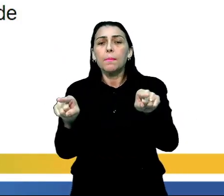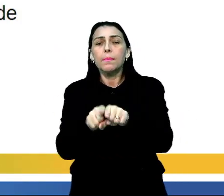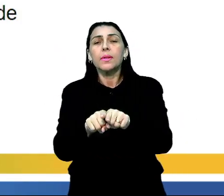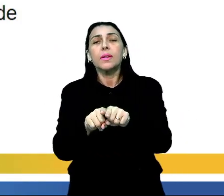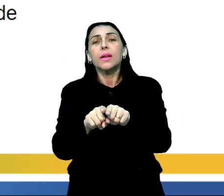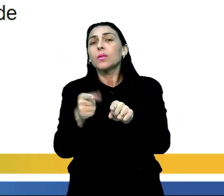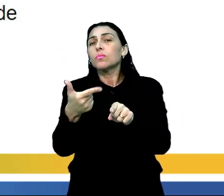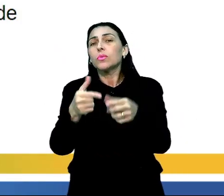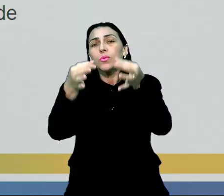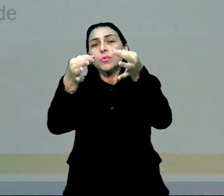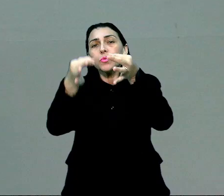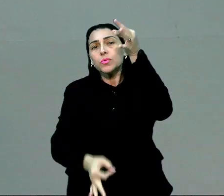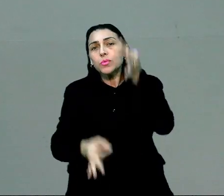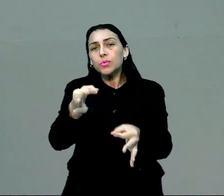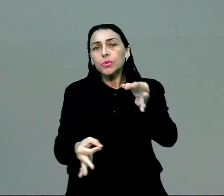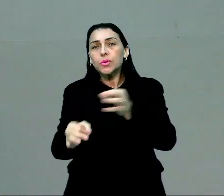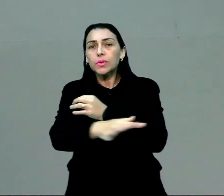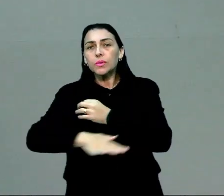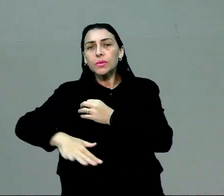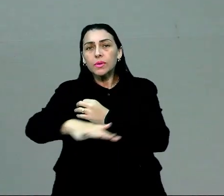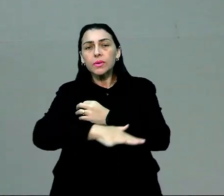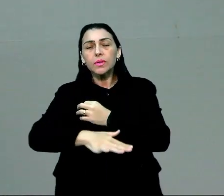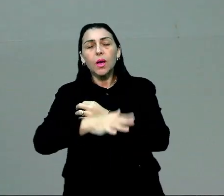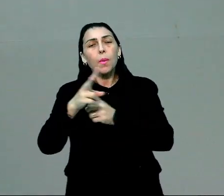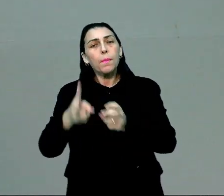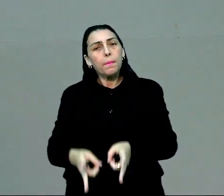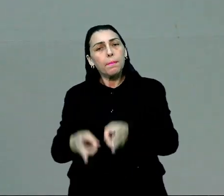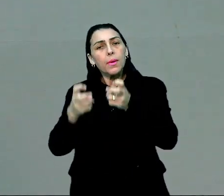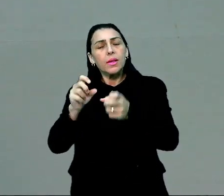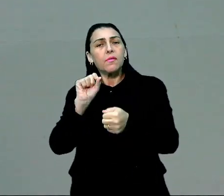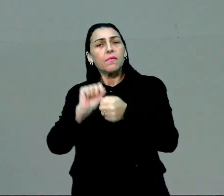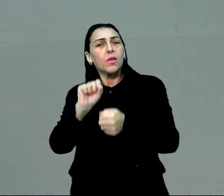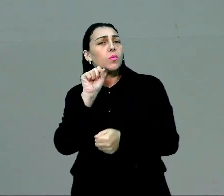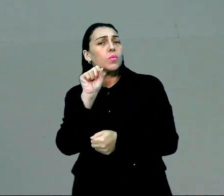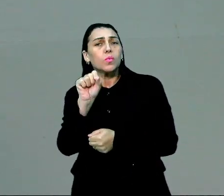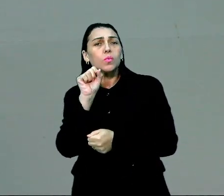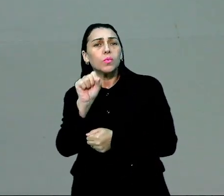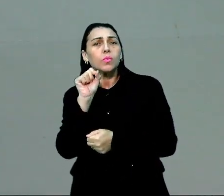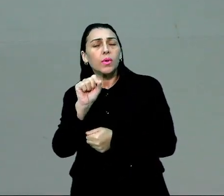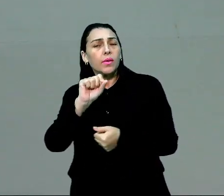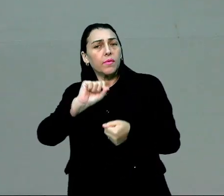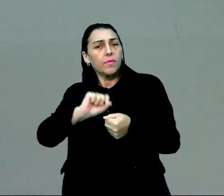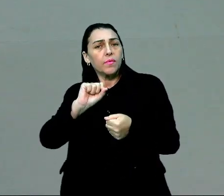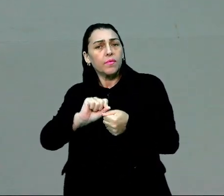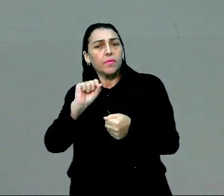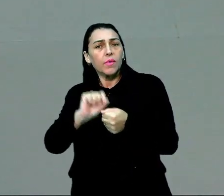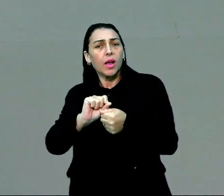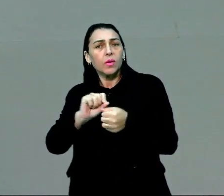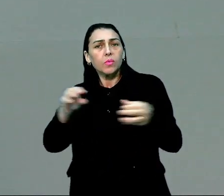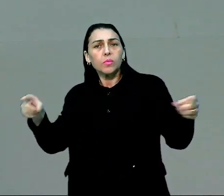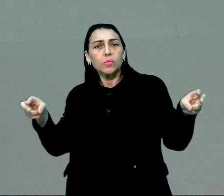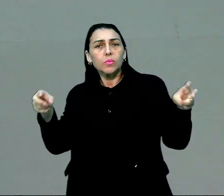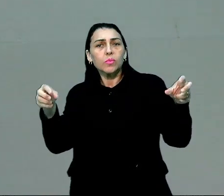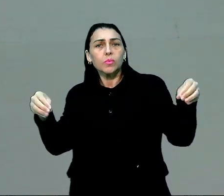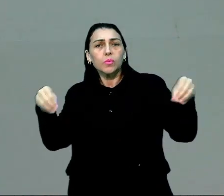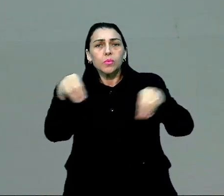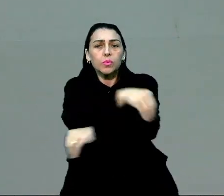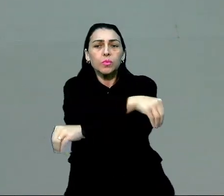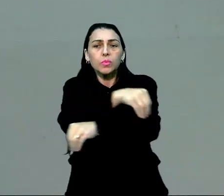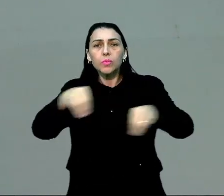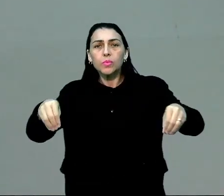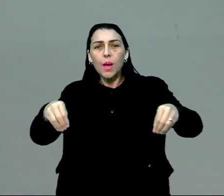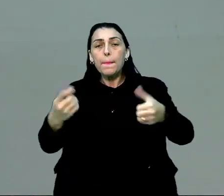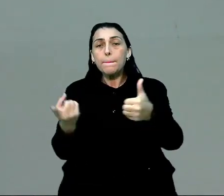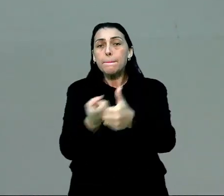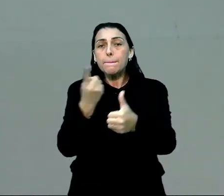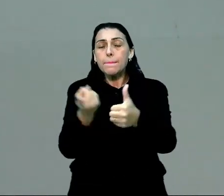nas injustiças sociais. Observe aí que ele fez o quê? Ele fez um deslocamento da frase. Ele colocou